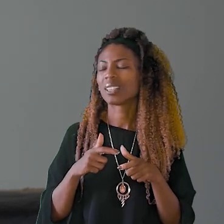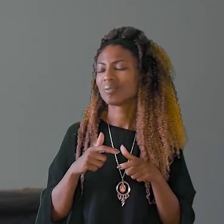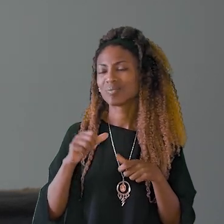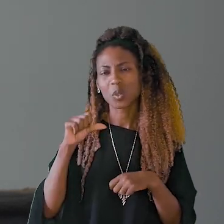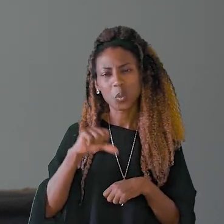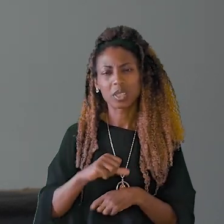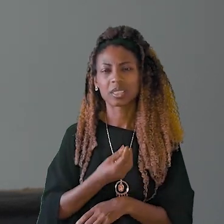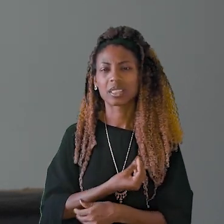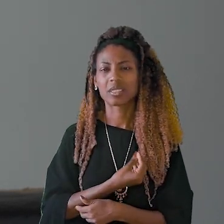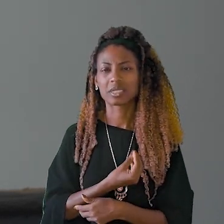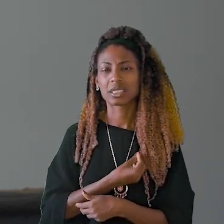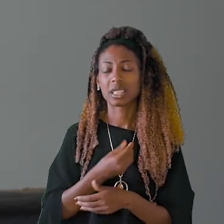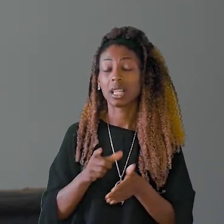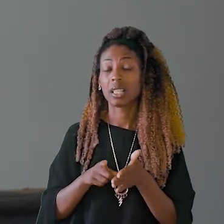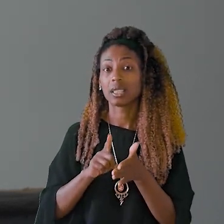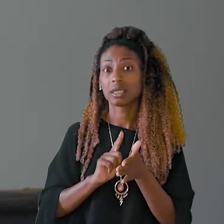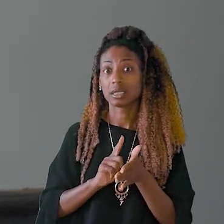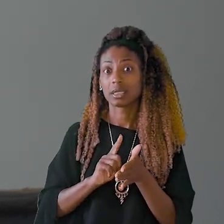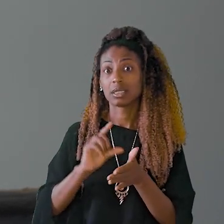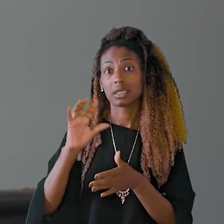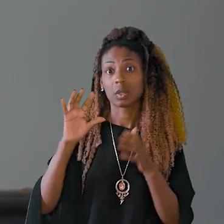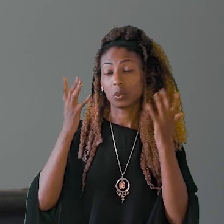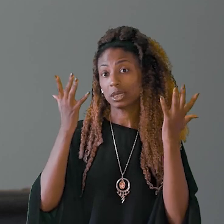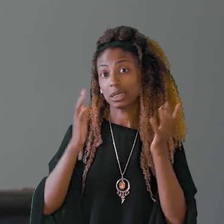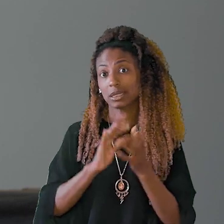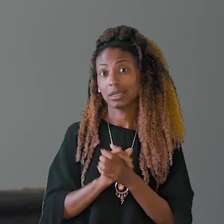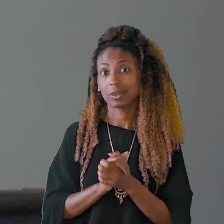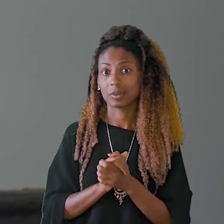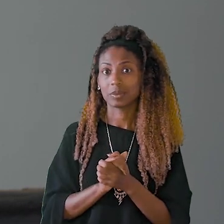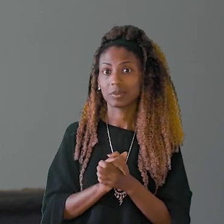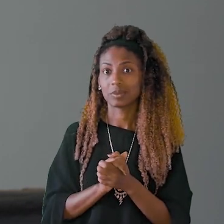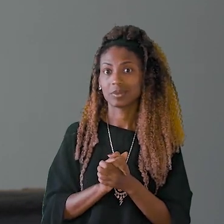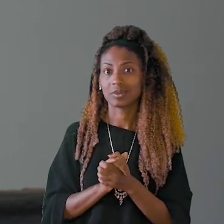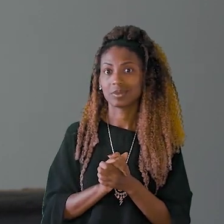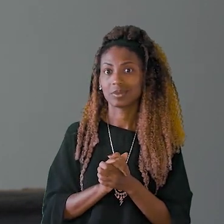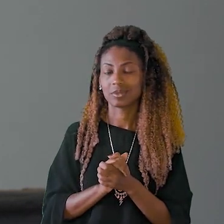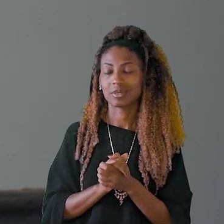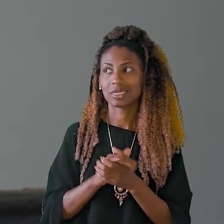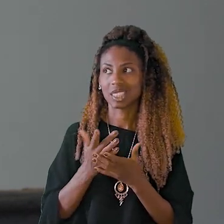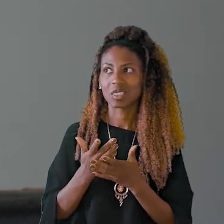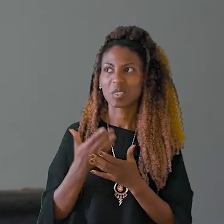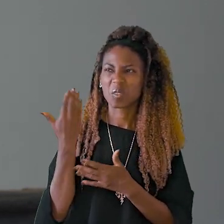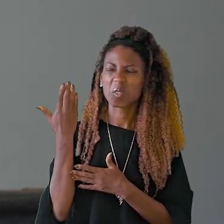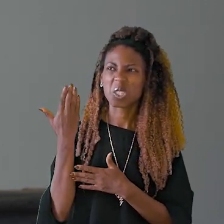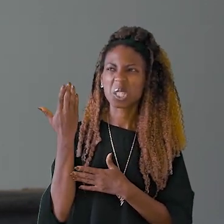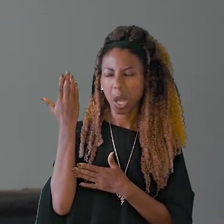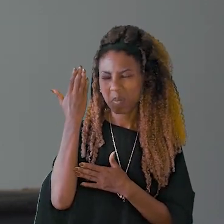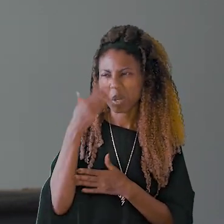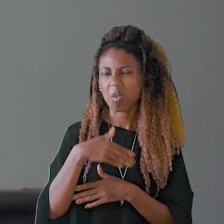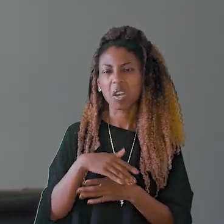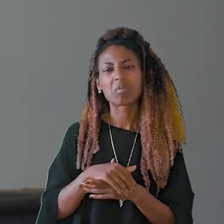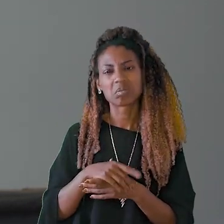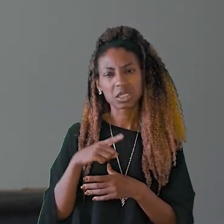pouco antes, né, disso tudo acontecer. E isso só foi um lugar de entender que eu não poderia desistir, né?